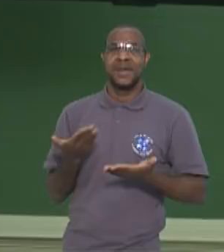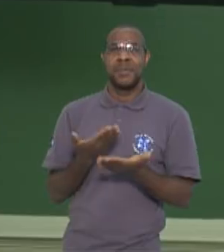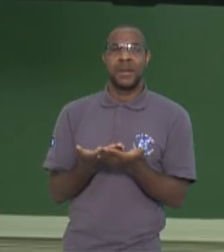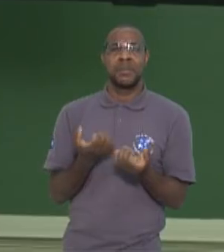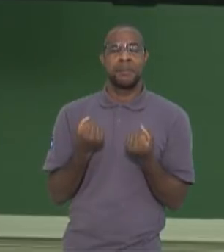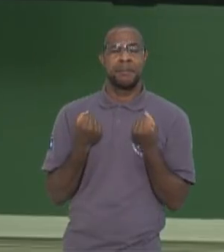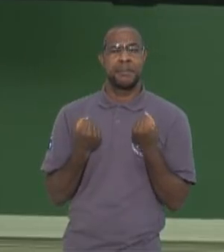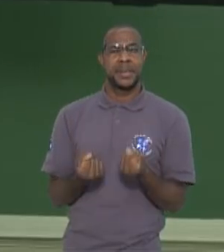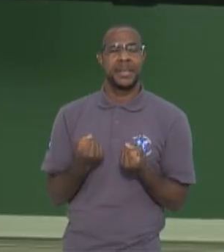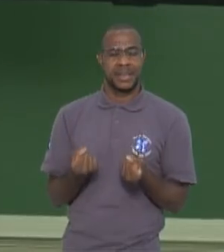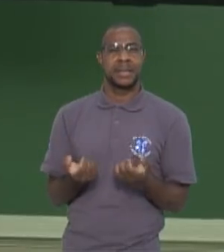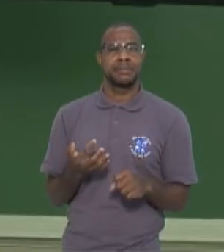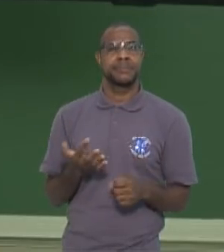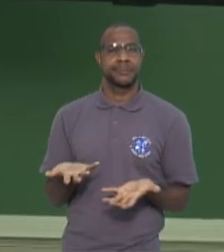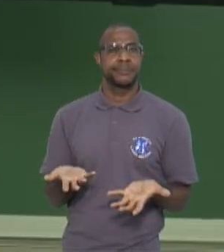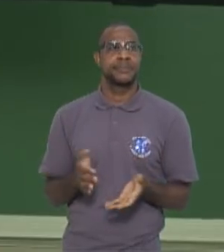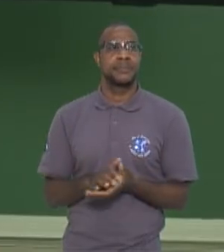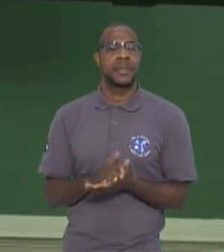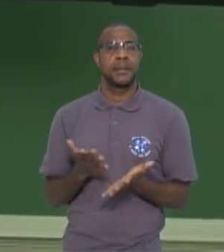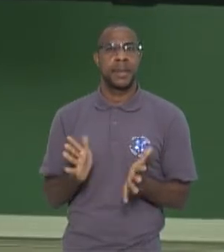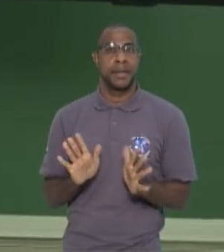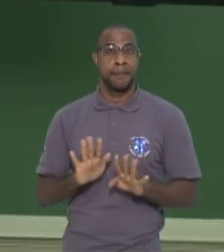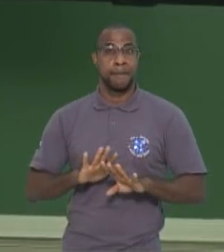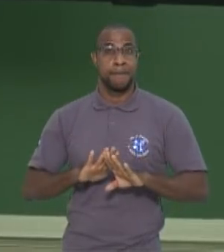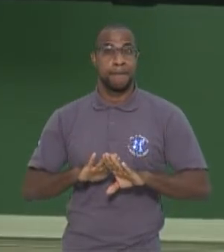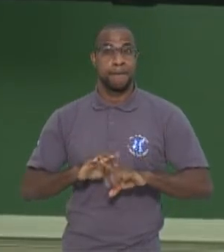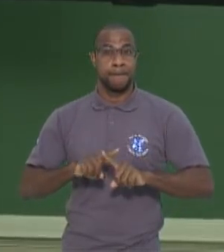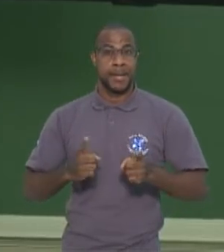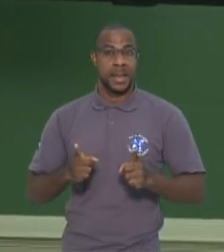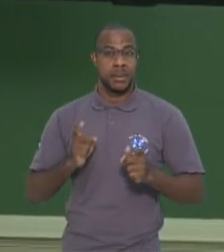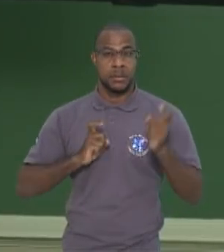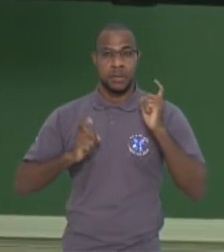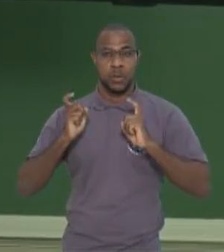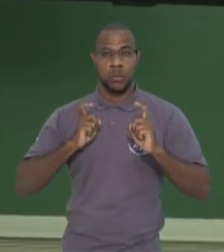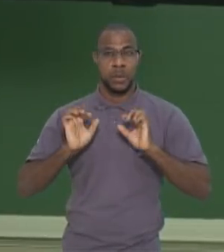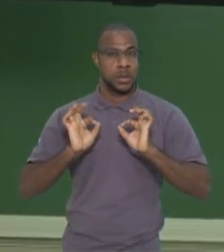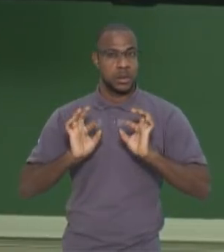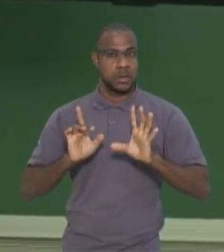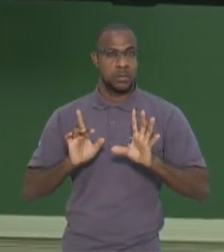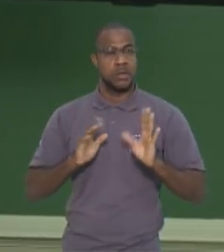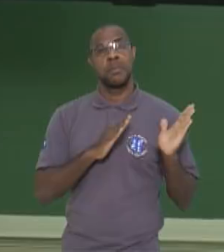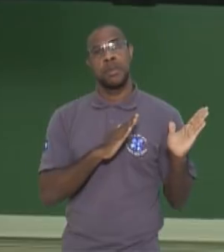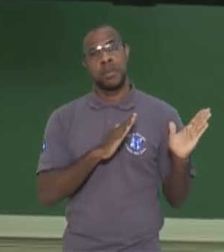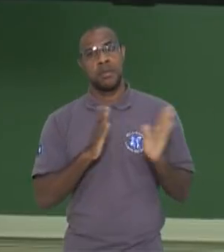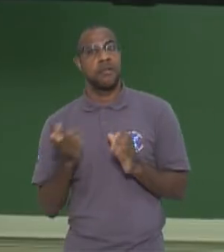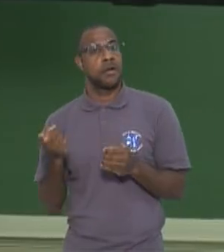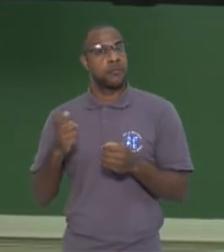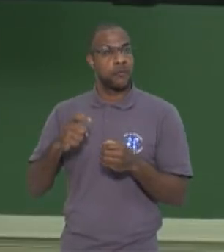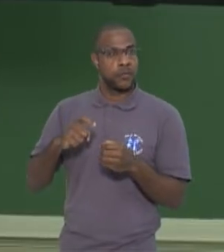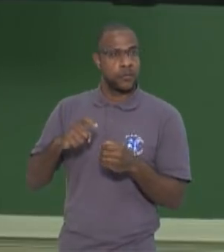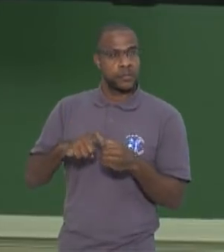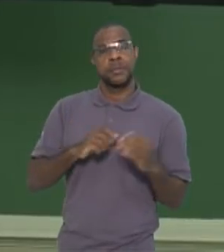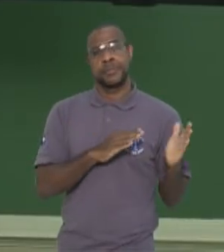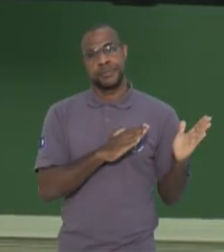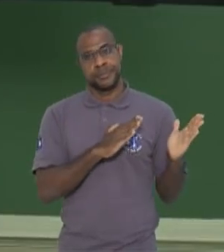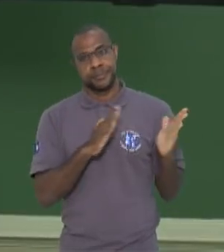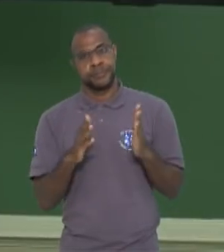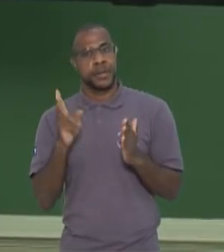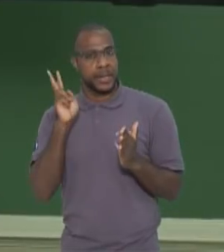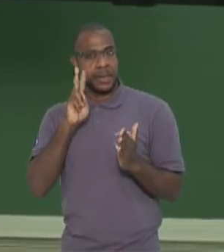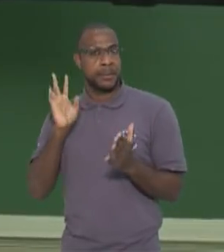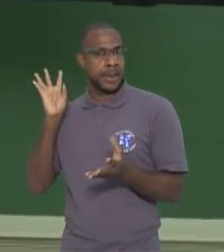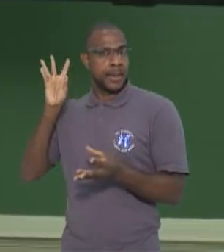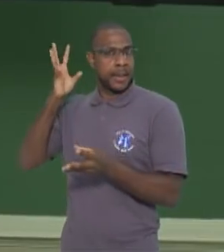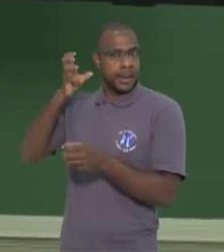muito novo para vocês. Mas não se preocupem, porque isso vai sendo retomado ao longo das aulas.